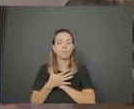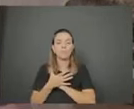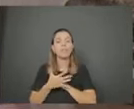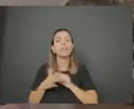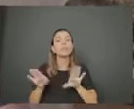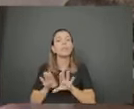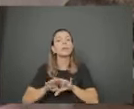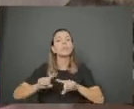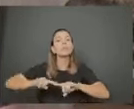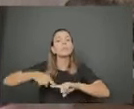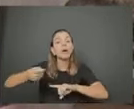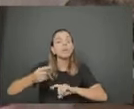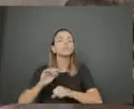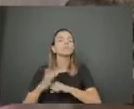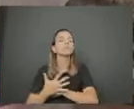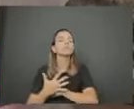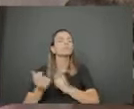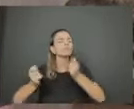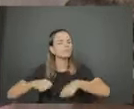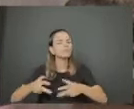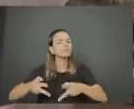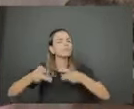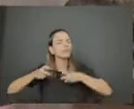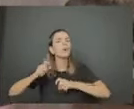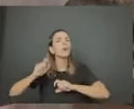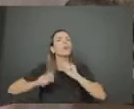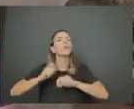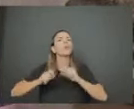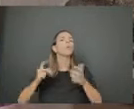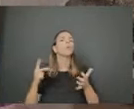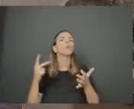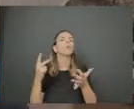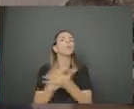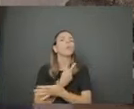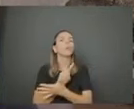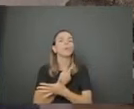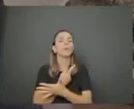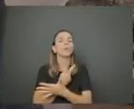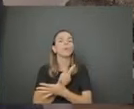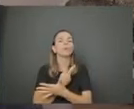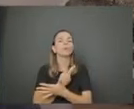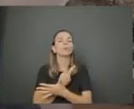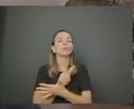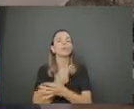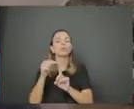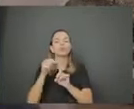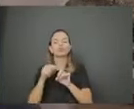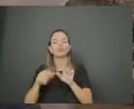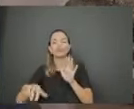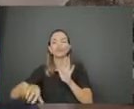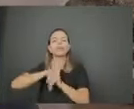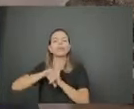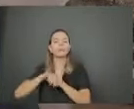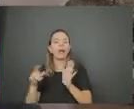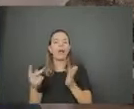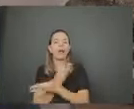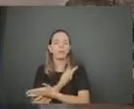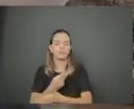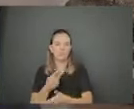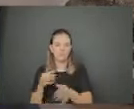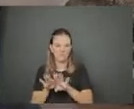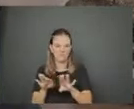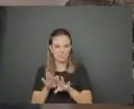possível identificar alguma migração dos tipos de crimes que são cometidos. A gente vê hoje muito por parte dos